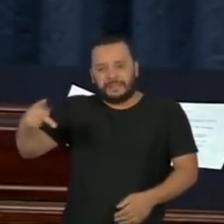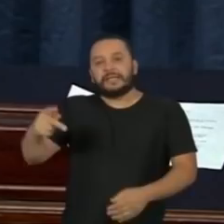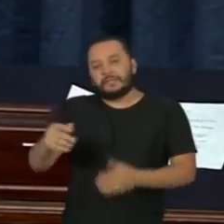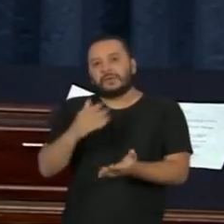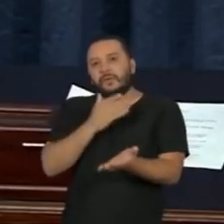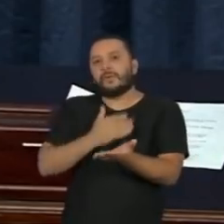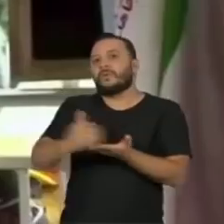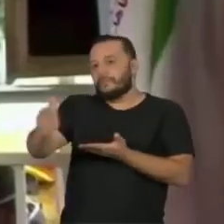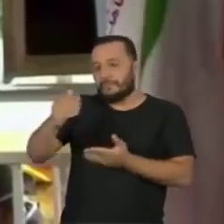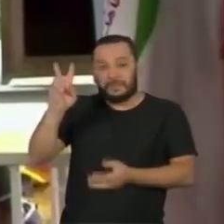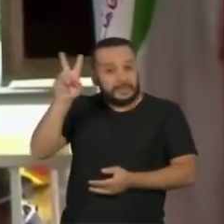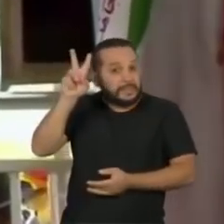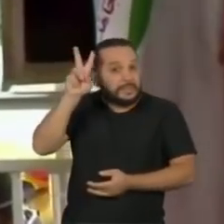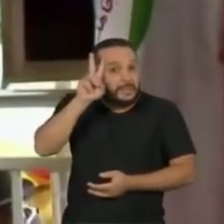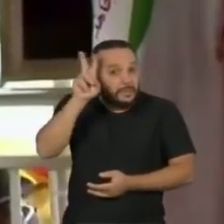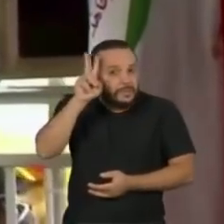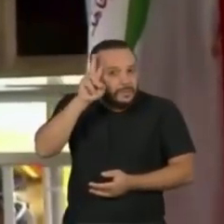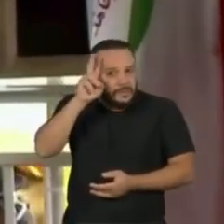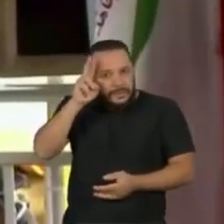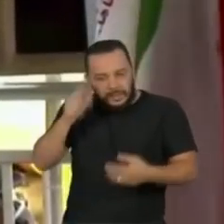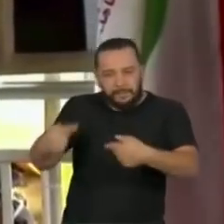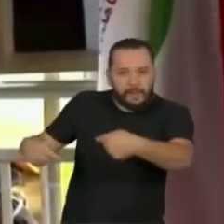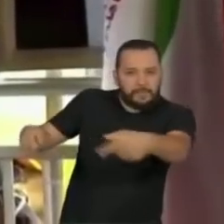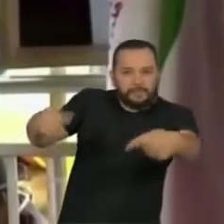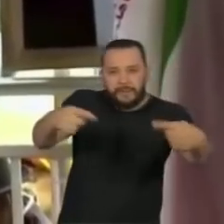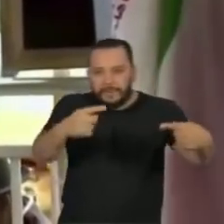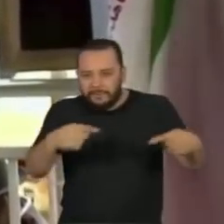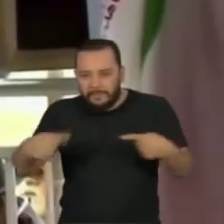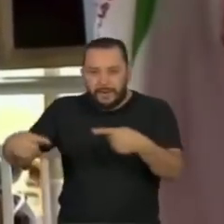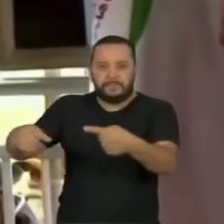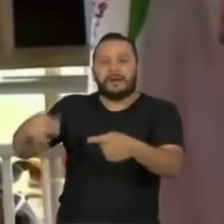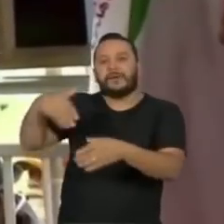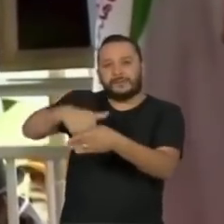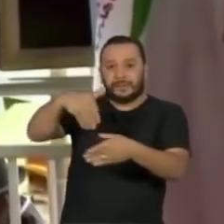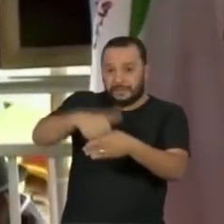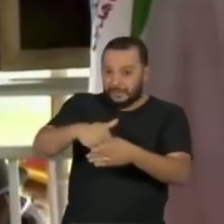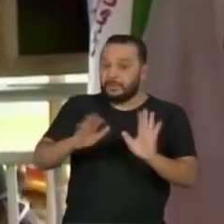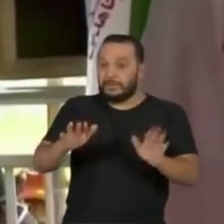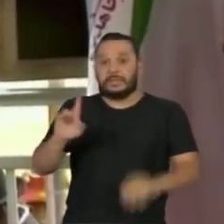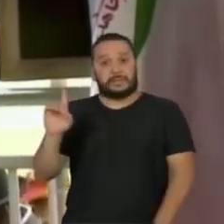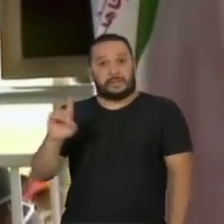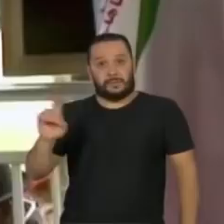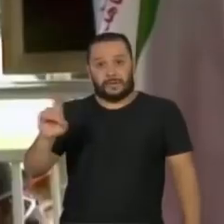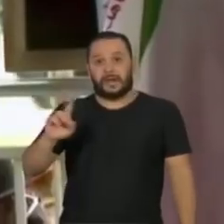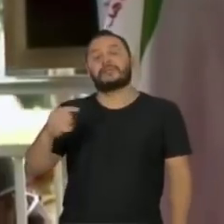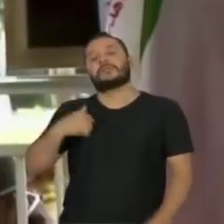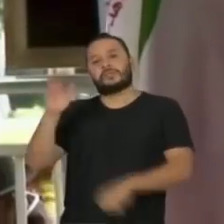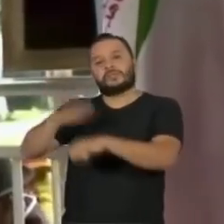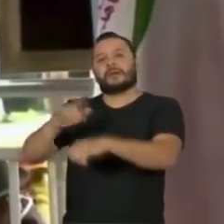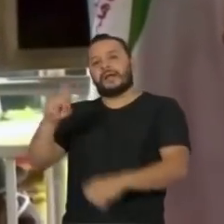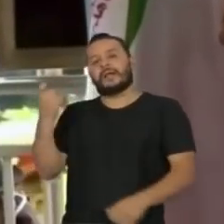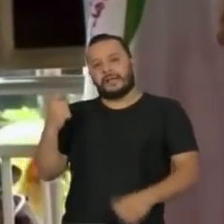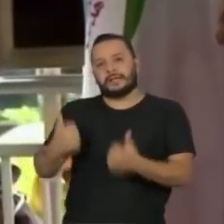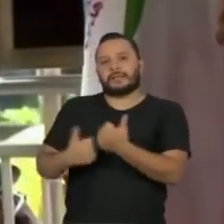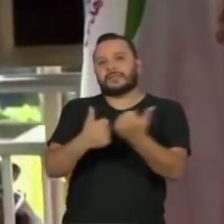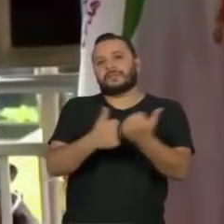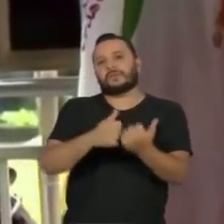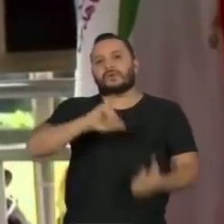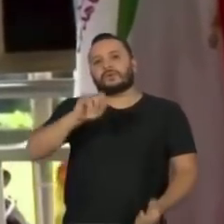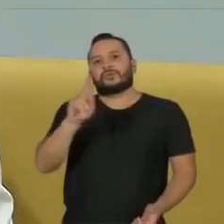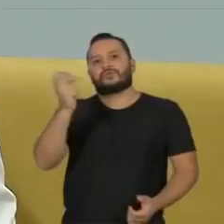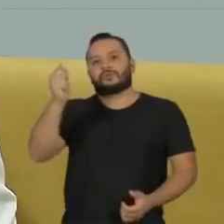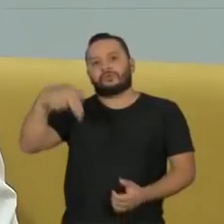na segunda-feira. A expectativa dos democratas era convocar o ex-assessor de segurança da Casa Branca, John